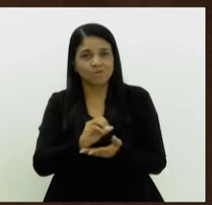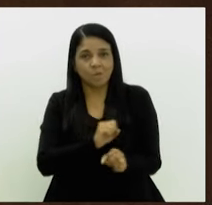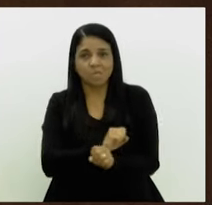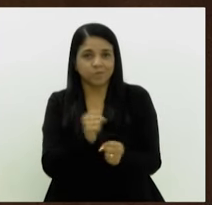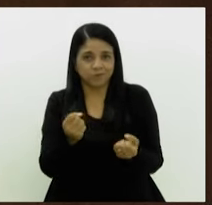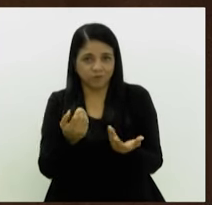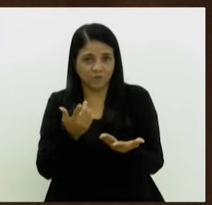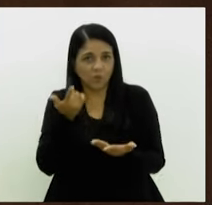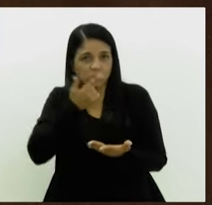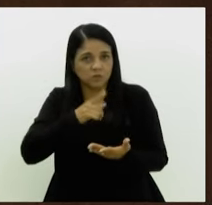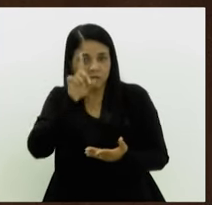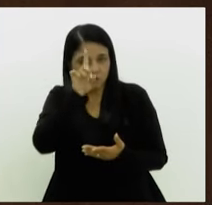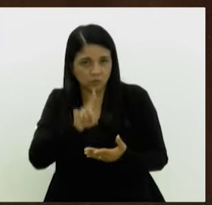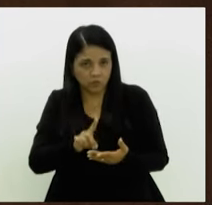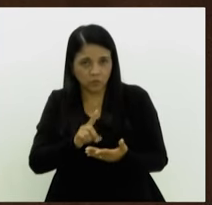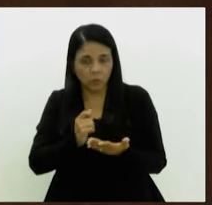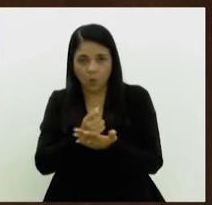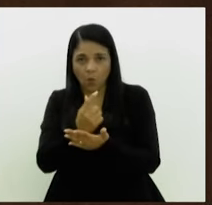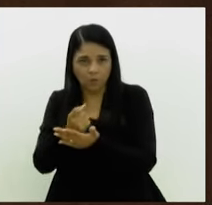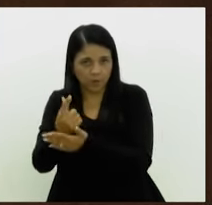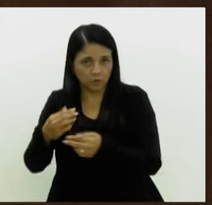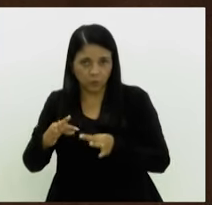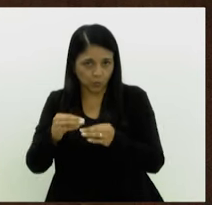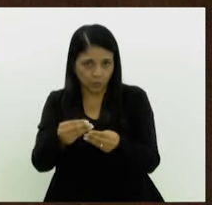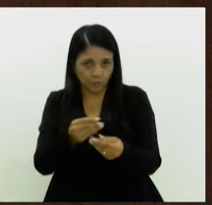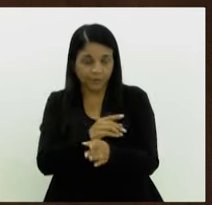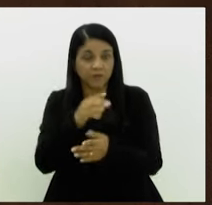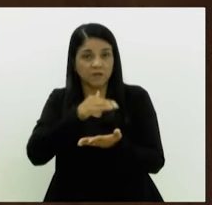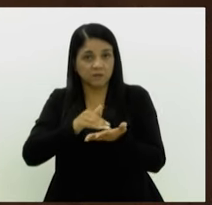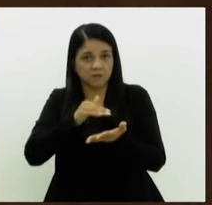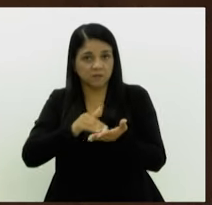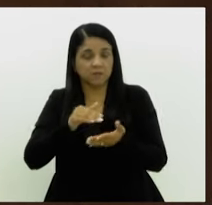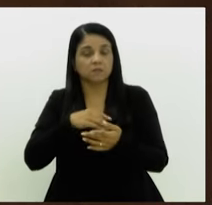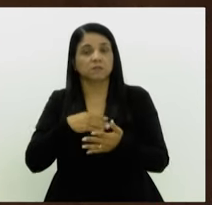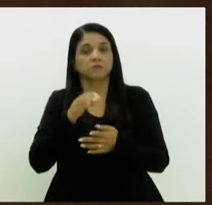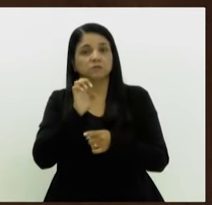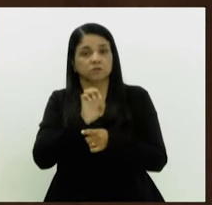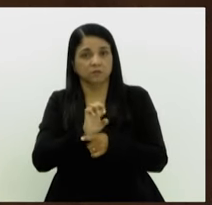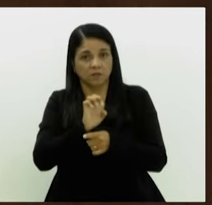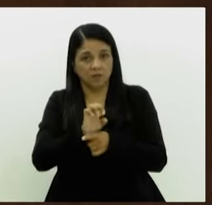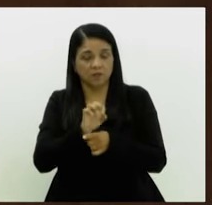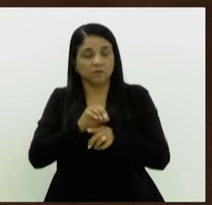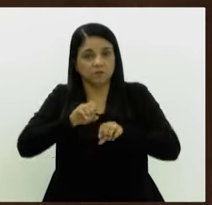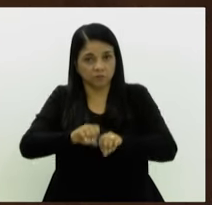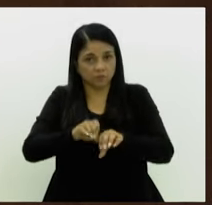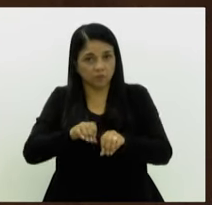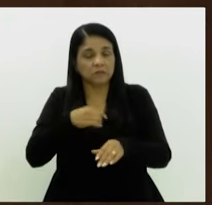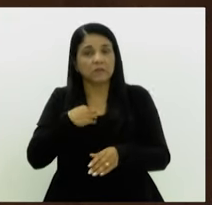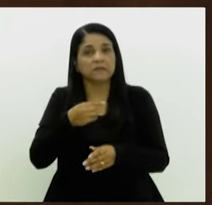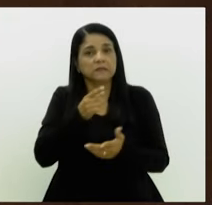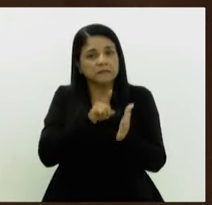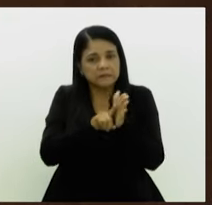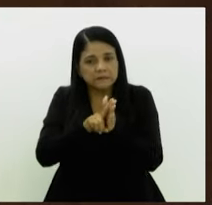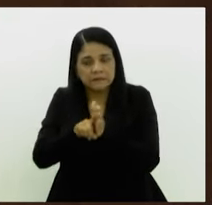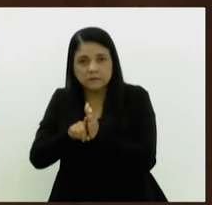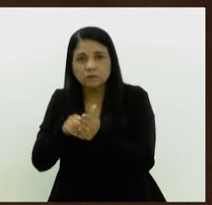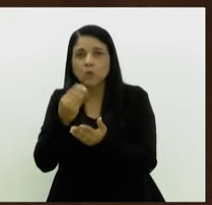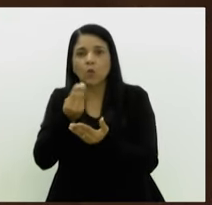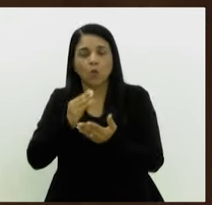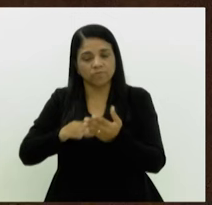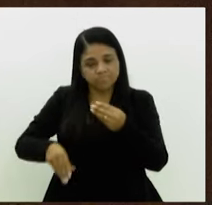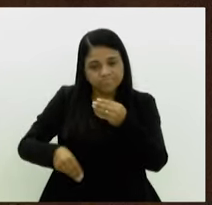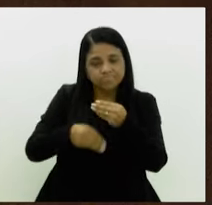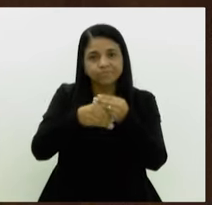diretor possa fazer frente ao desafio da sua escola. A Secretaria de Estado de Educação parece que está estudando um reforço agora em